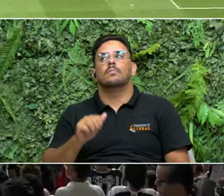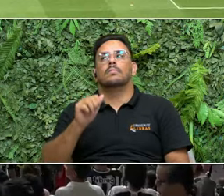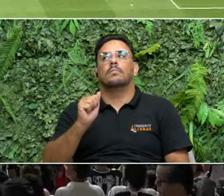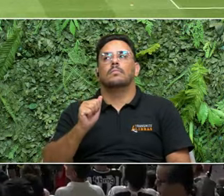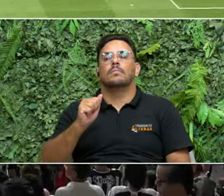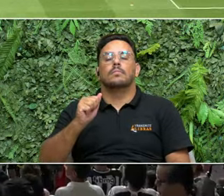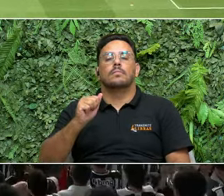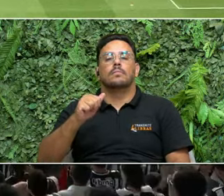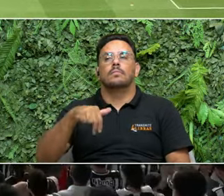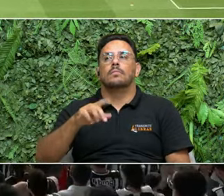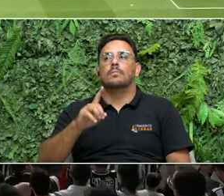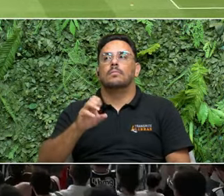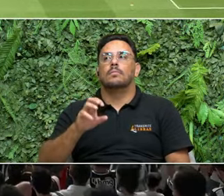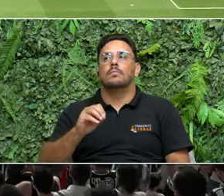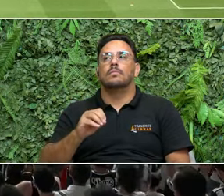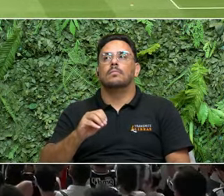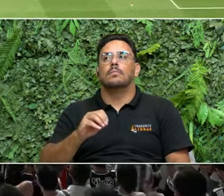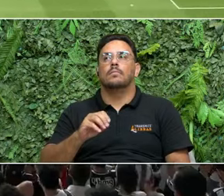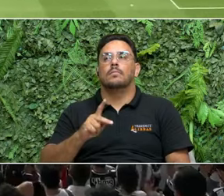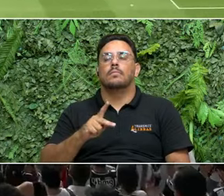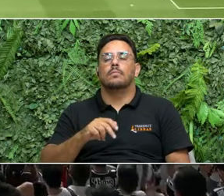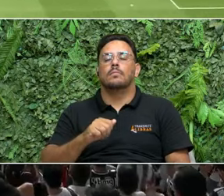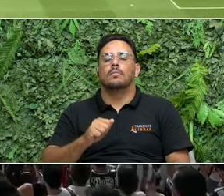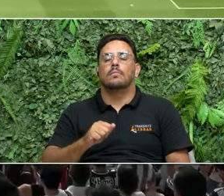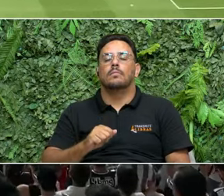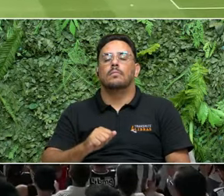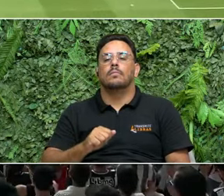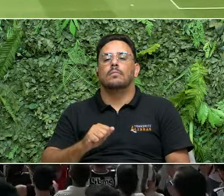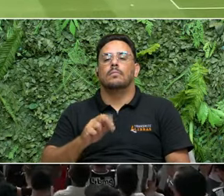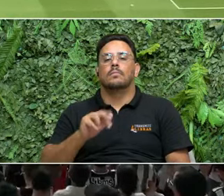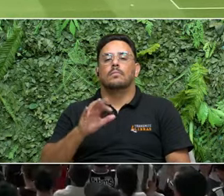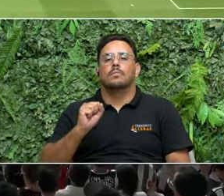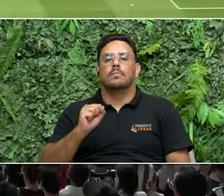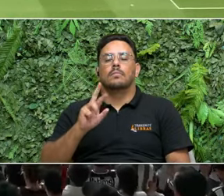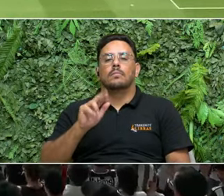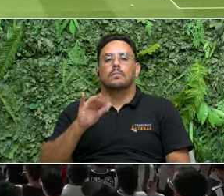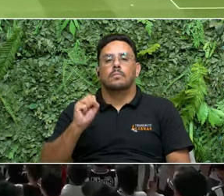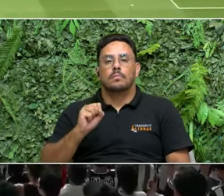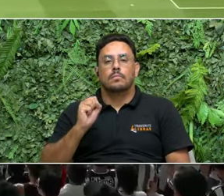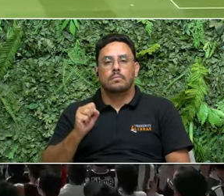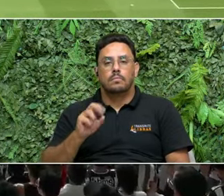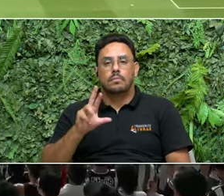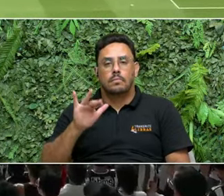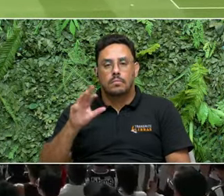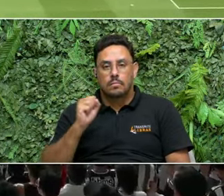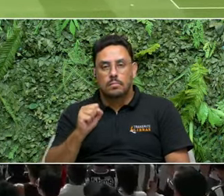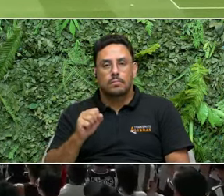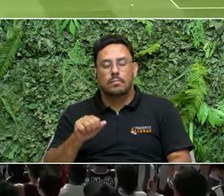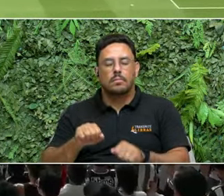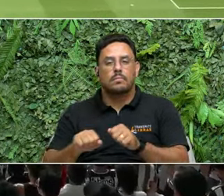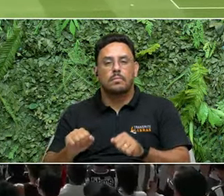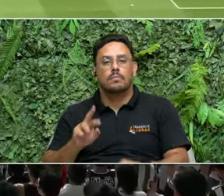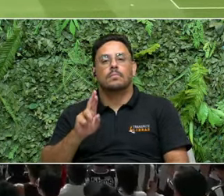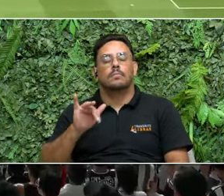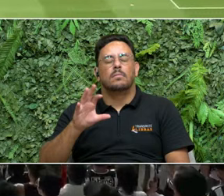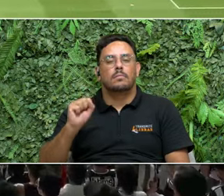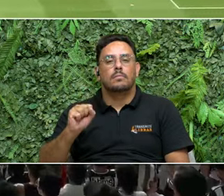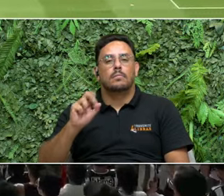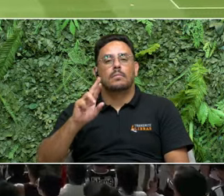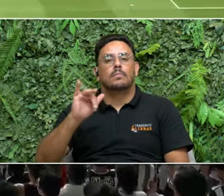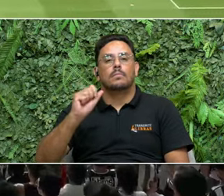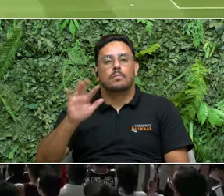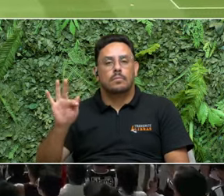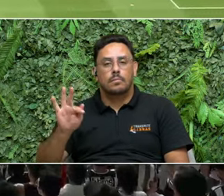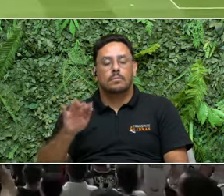Anderson gasolina Palácios Zé Ivaldo Lucas Silva Ramiro ves barer raa